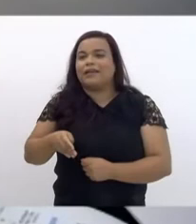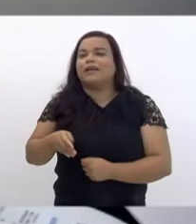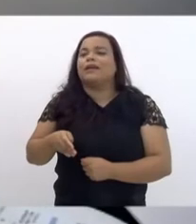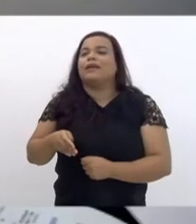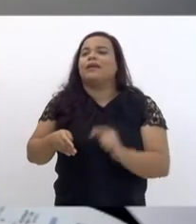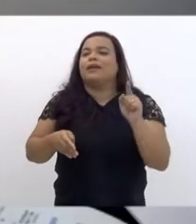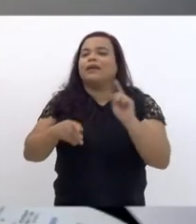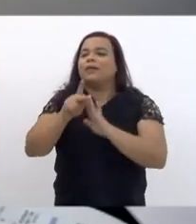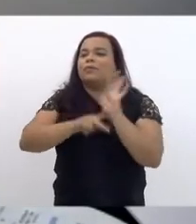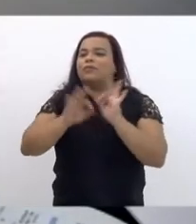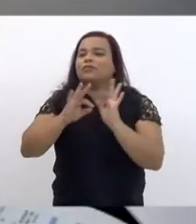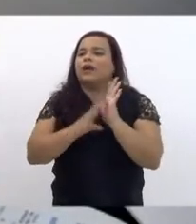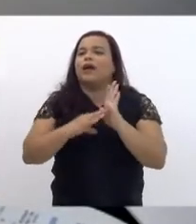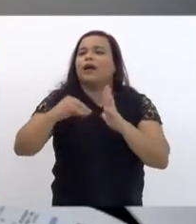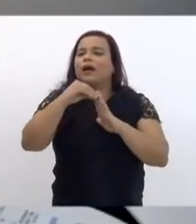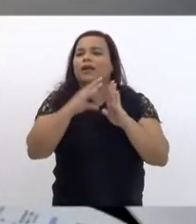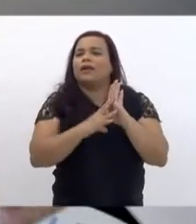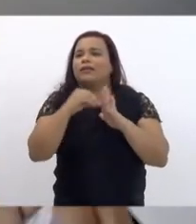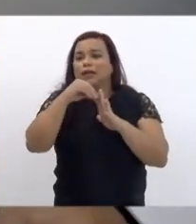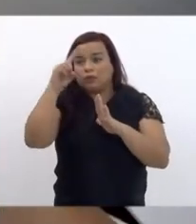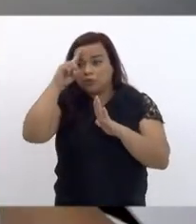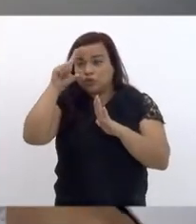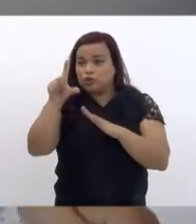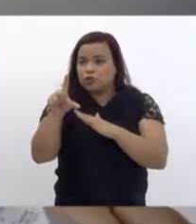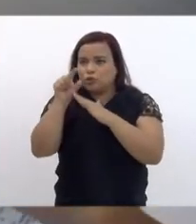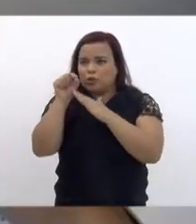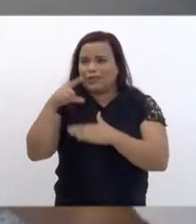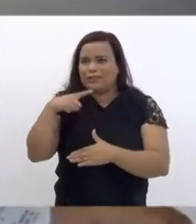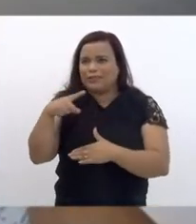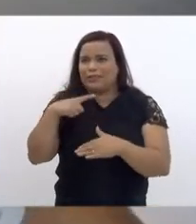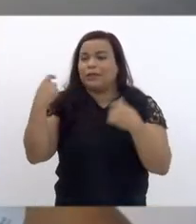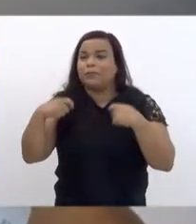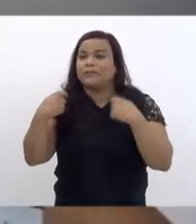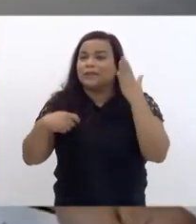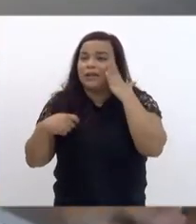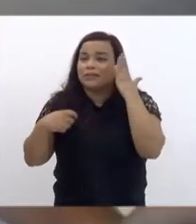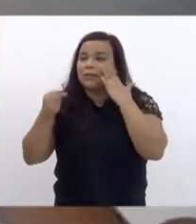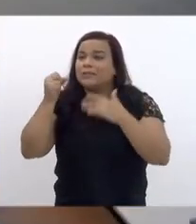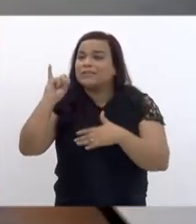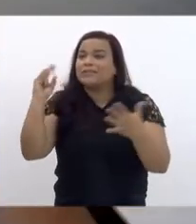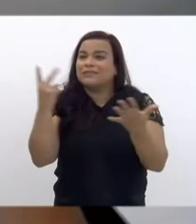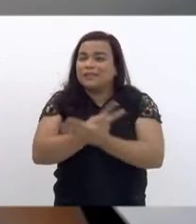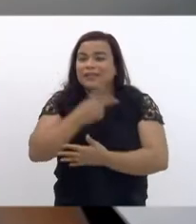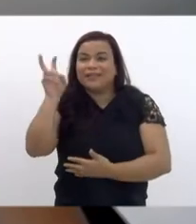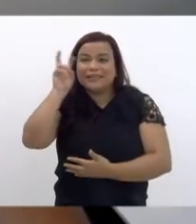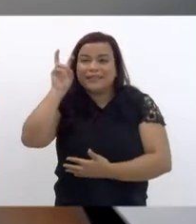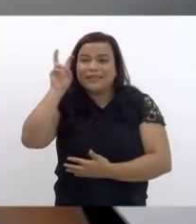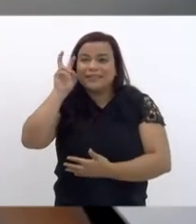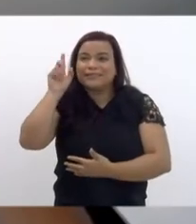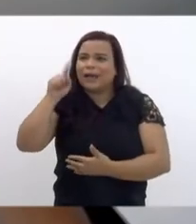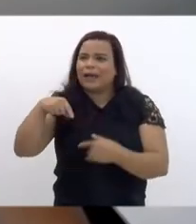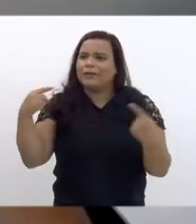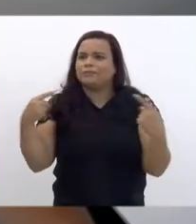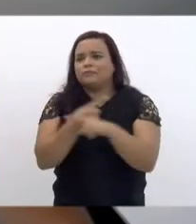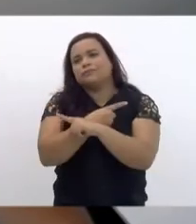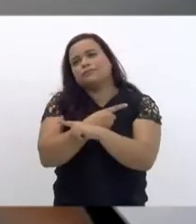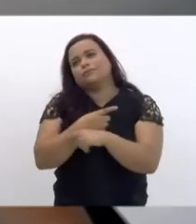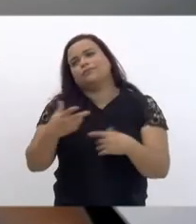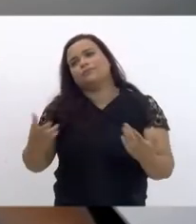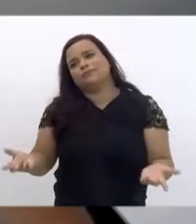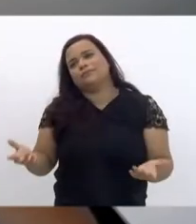Esse do calendário, o dia que for escolhido, a gente tem que saber, porque se cair às quintas-feiras, é uma contradição. Não vai ter